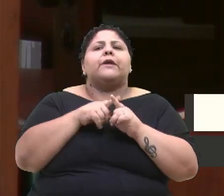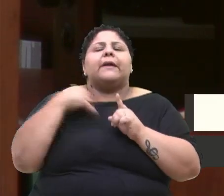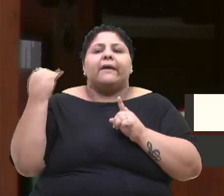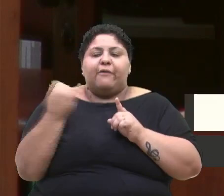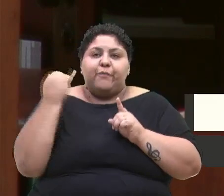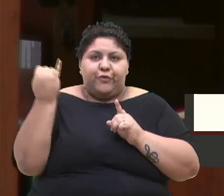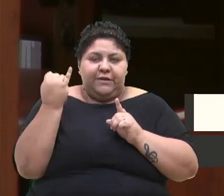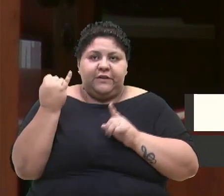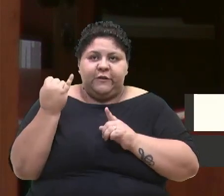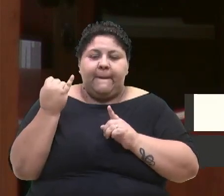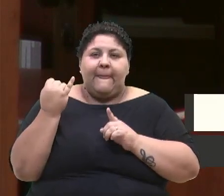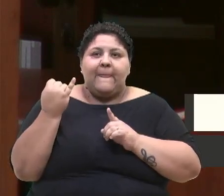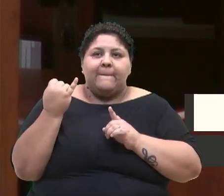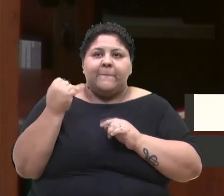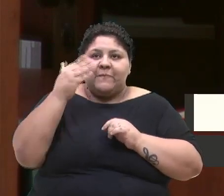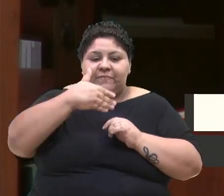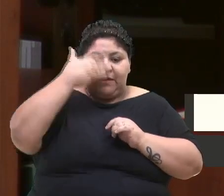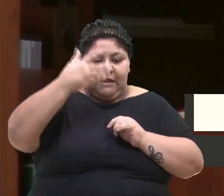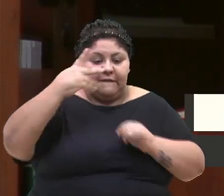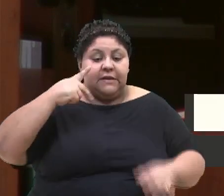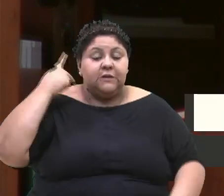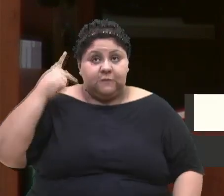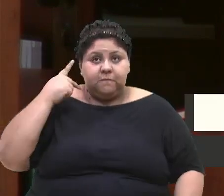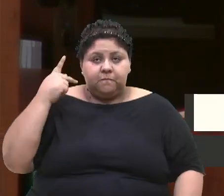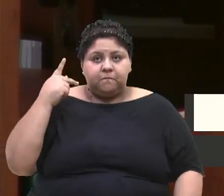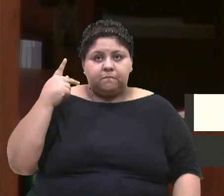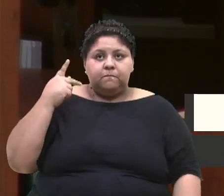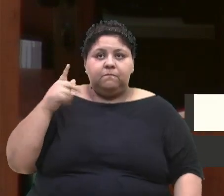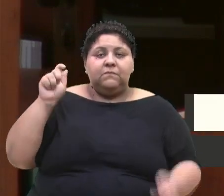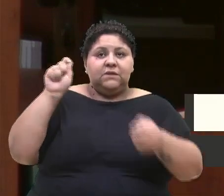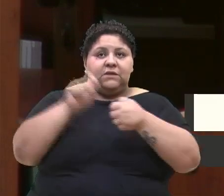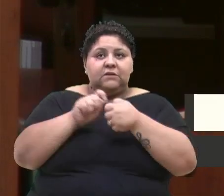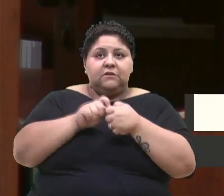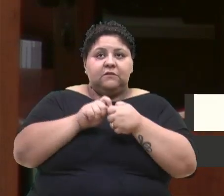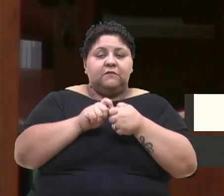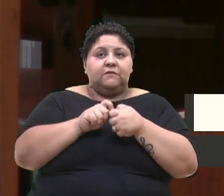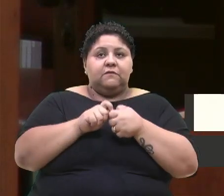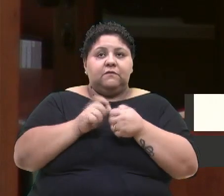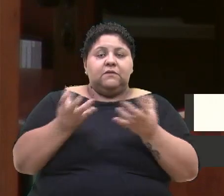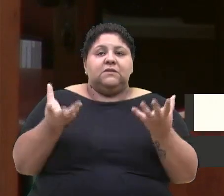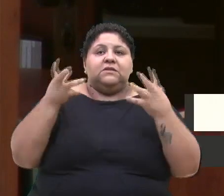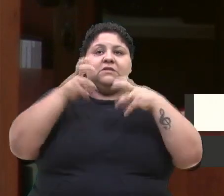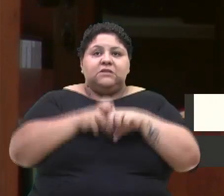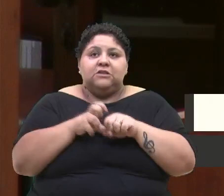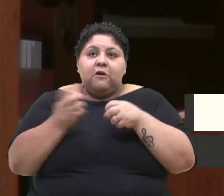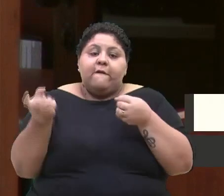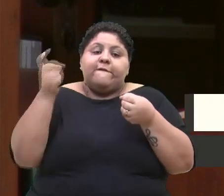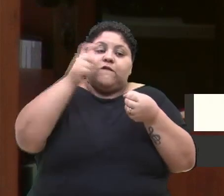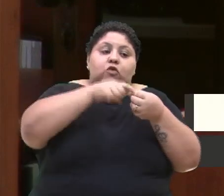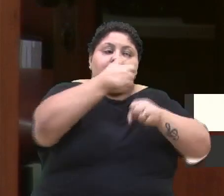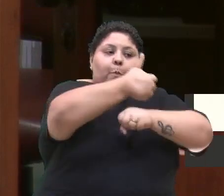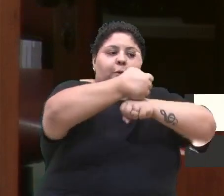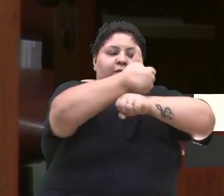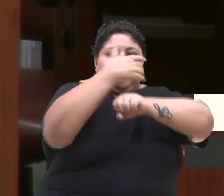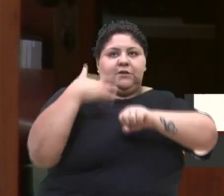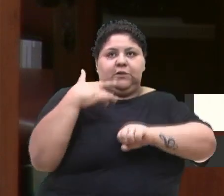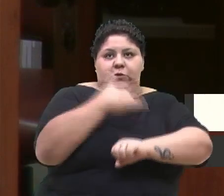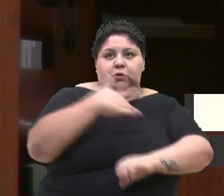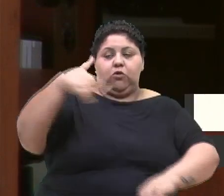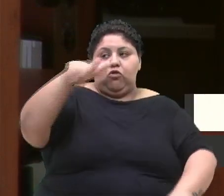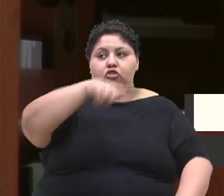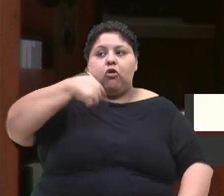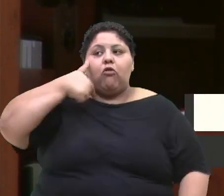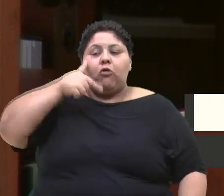importante, né? A Frente Parlamentar fez uma capacitação voltada para os profissionais de saúde. Nós conseguimos,